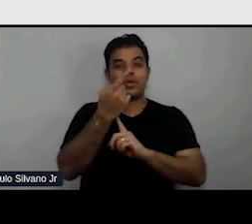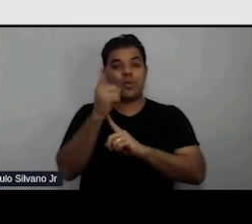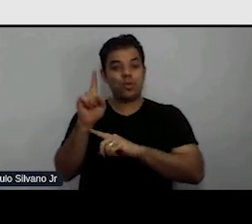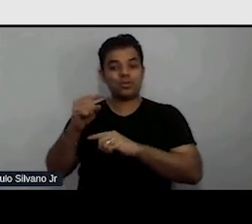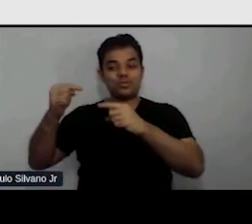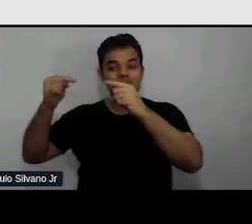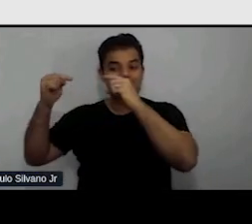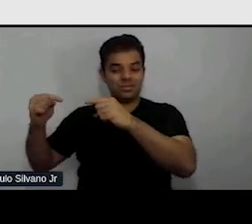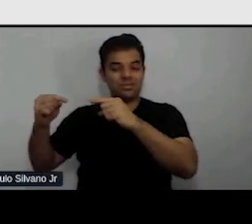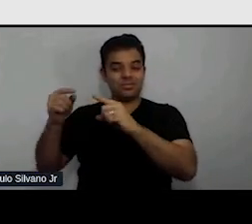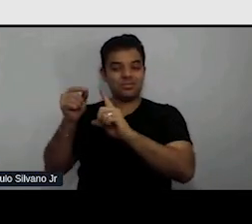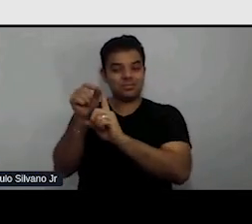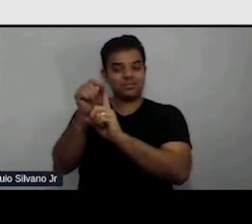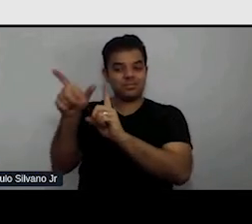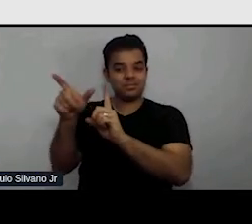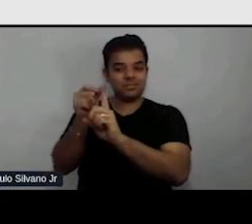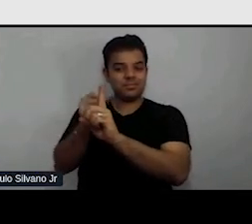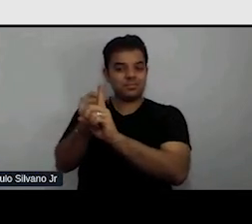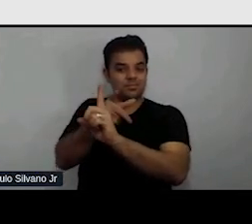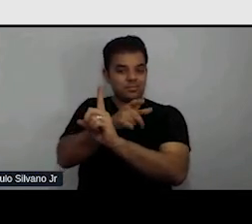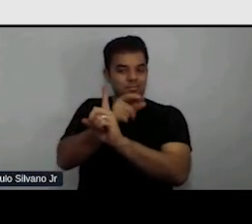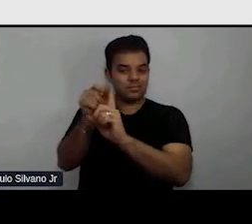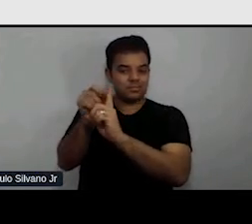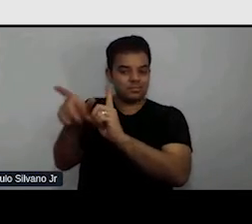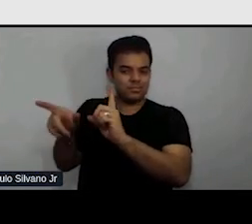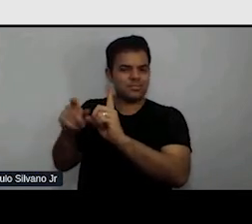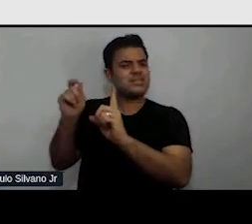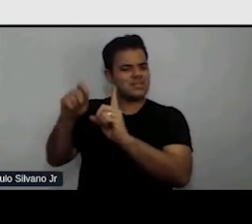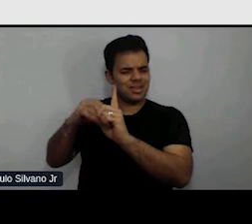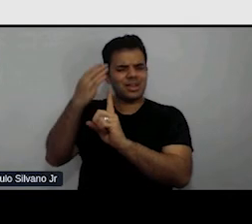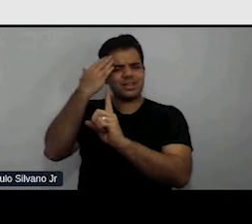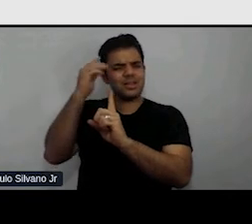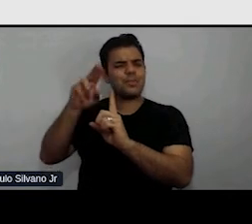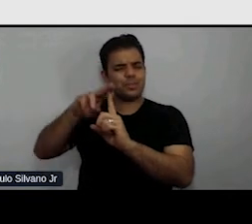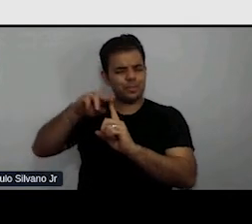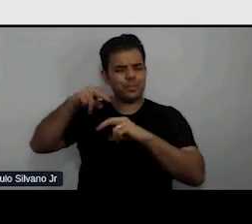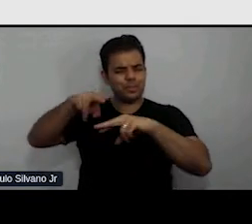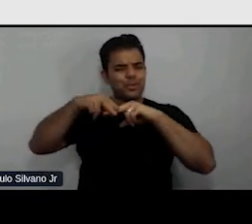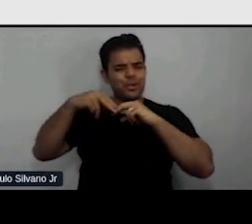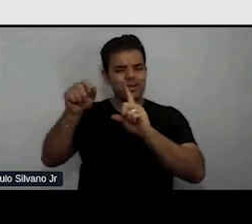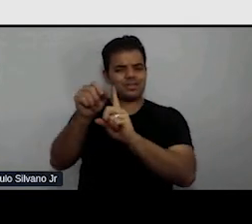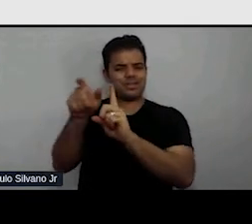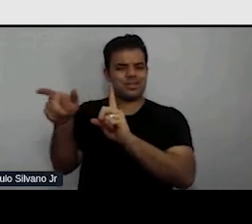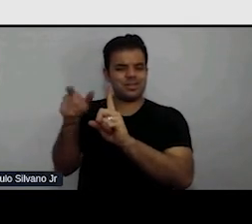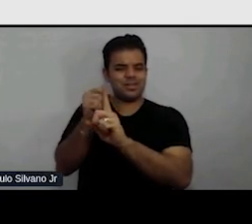mesmo se a gente trocasse de cores, daria para entender pela posição.